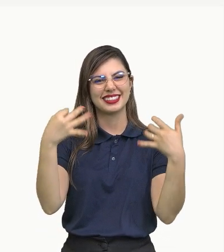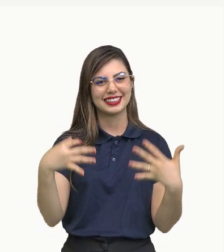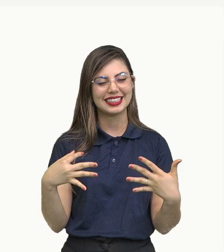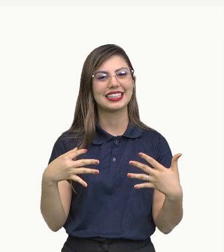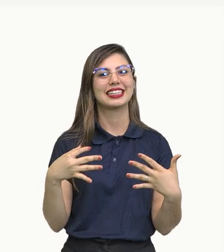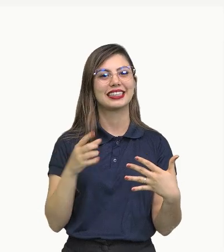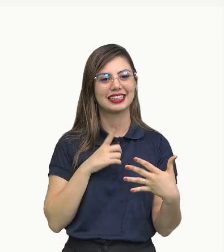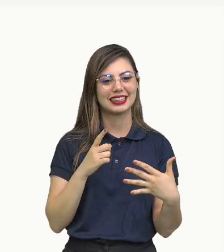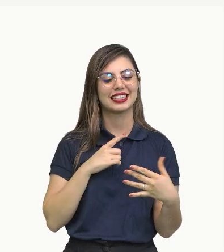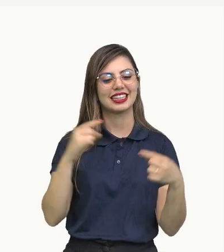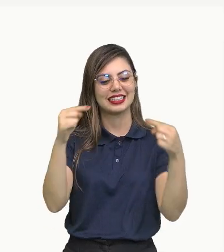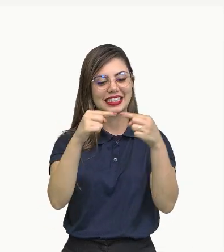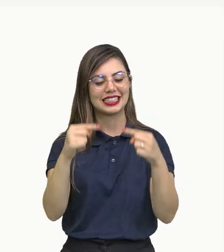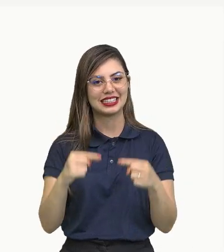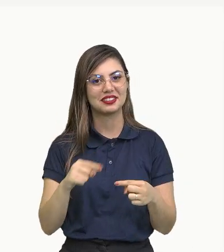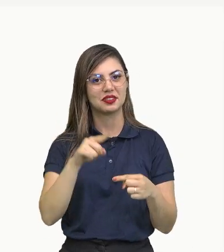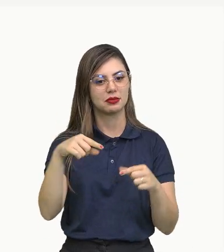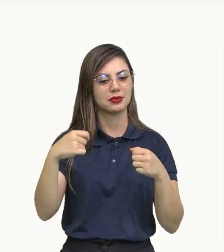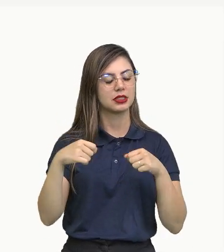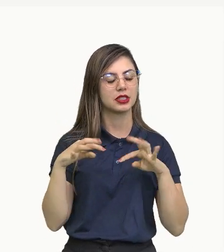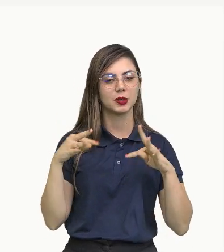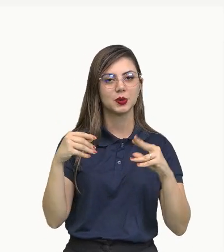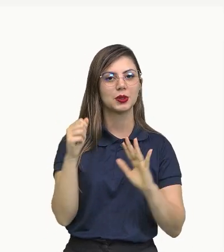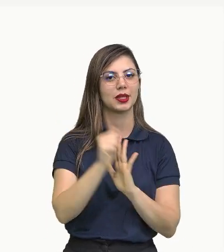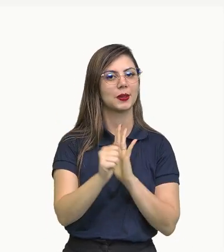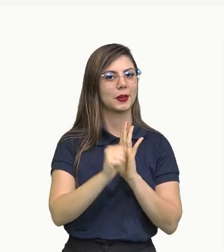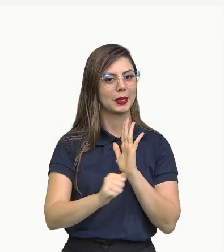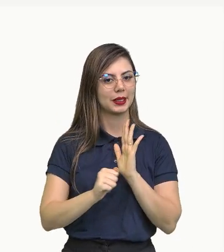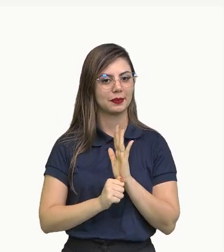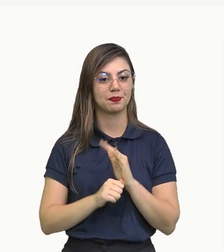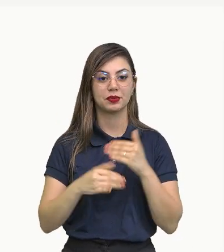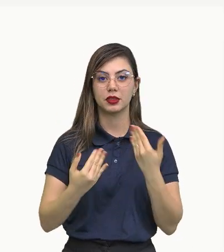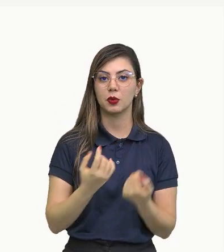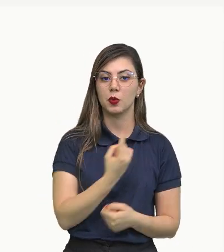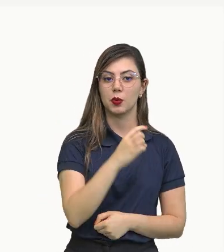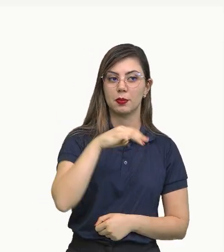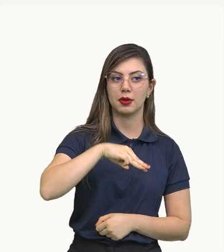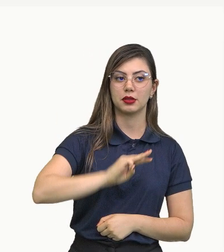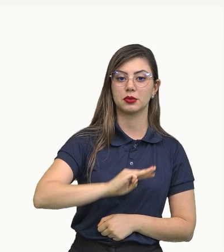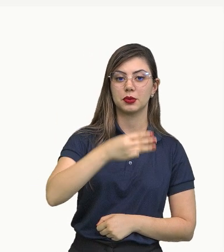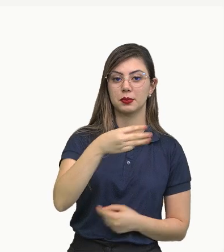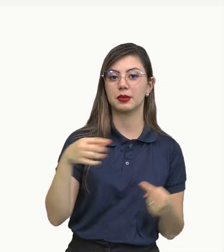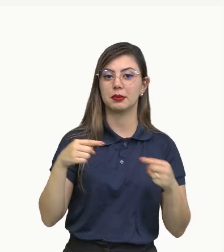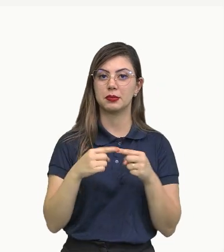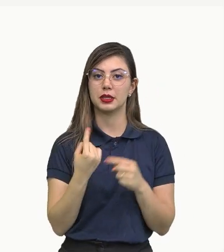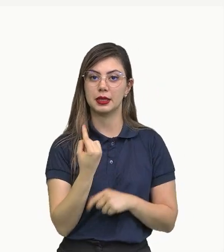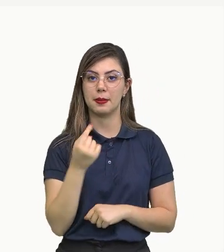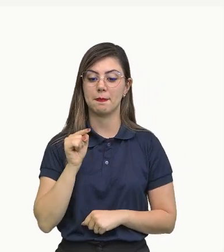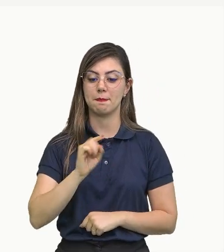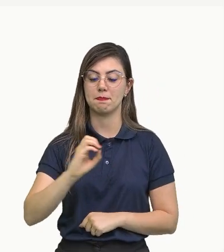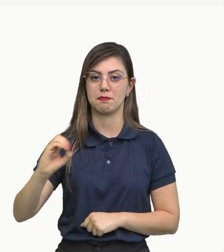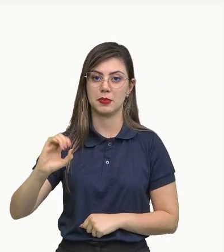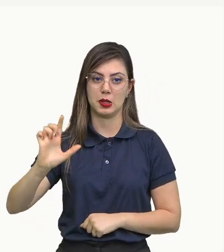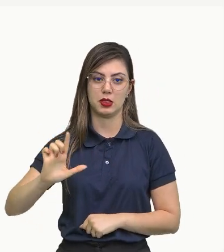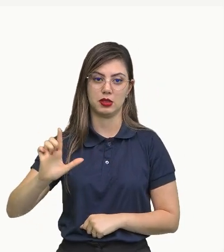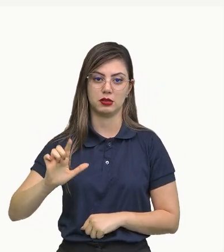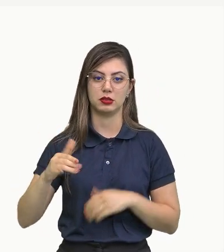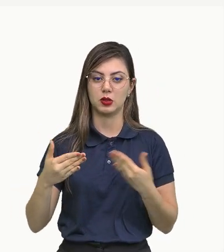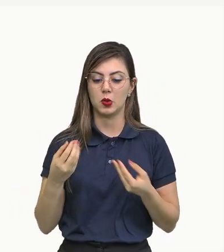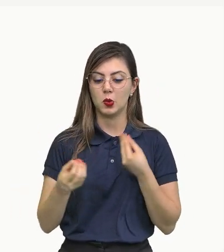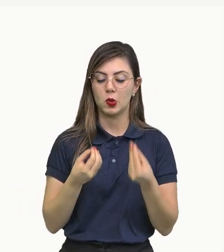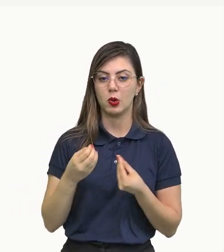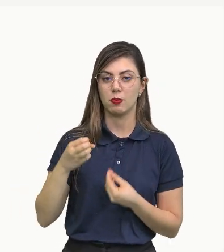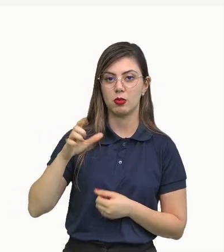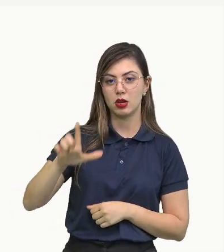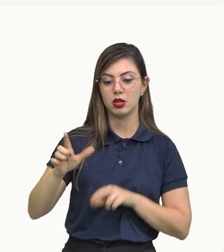muita relação e você tem que anotar. Então, a usada aqui vai ser 1 metro cúbico é igual a 1.000 litros. Para converter litros em